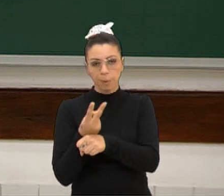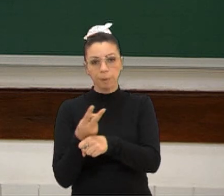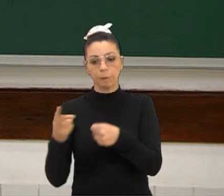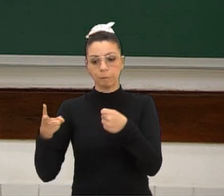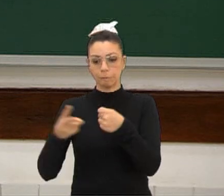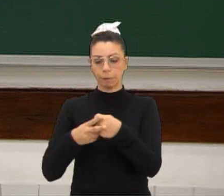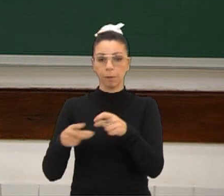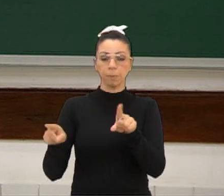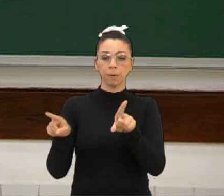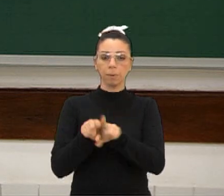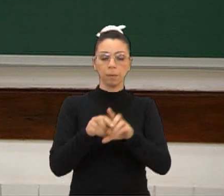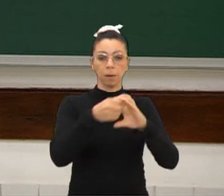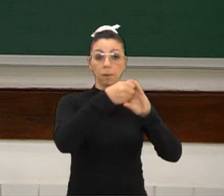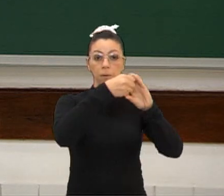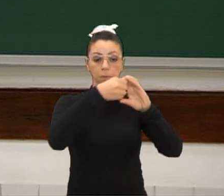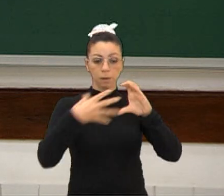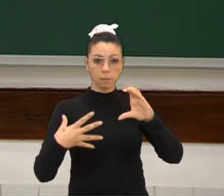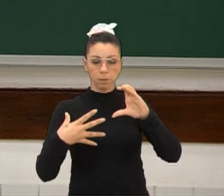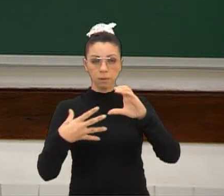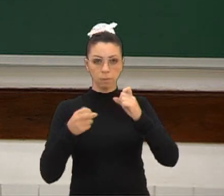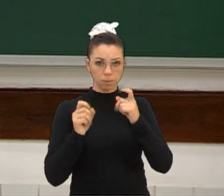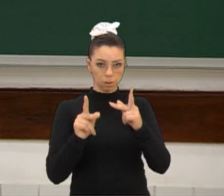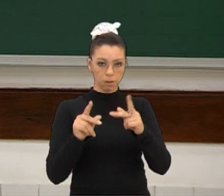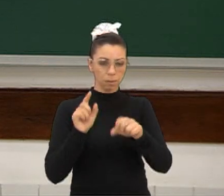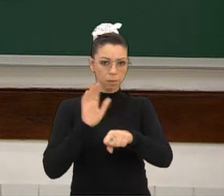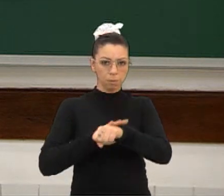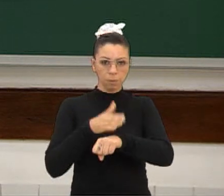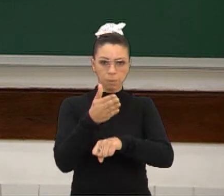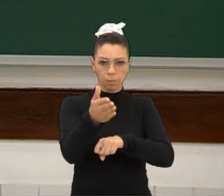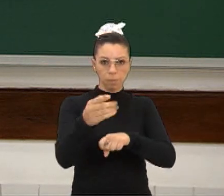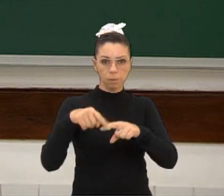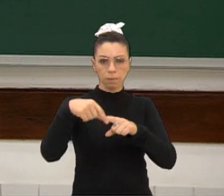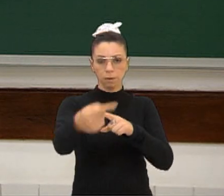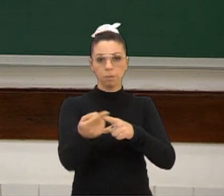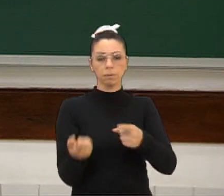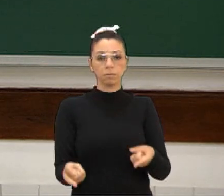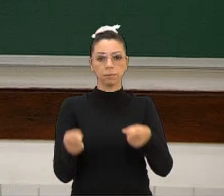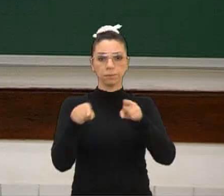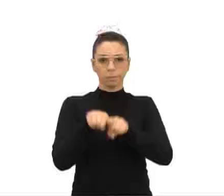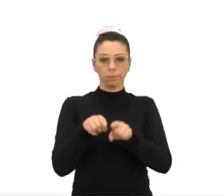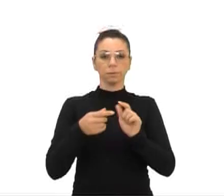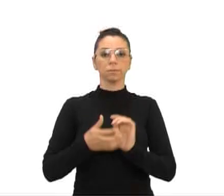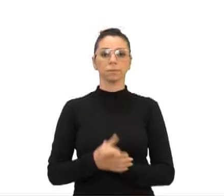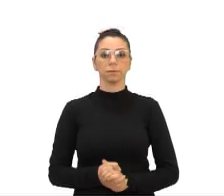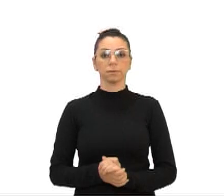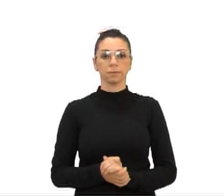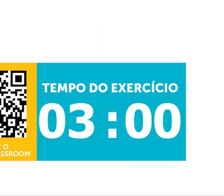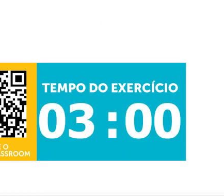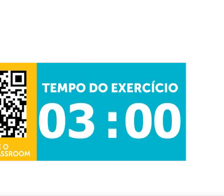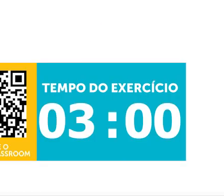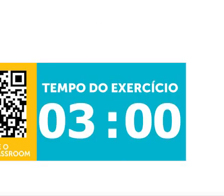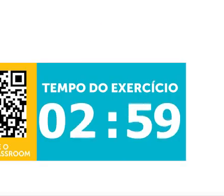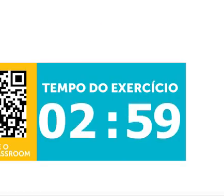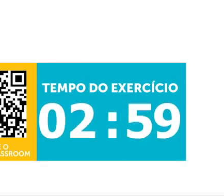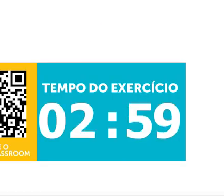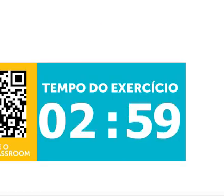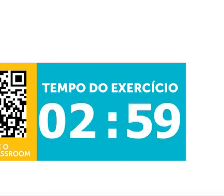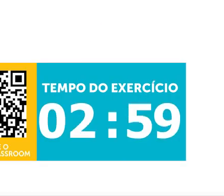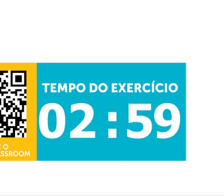a característica, certo? Um tempinho para você fazer essa localização e eu volto já.